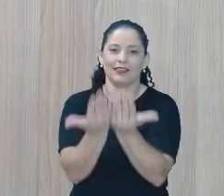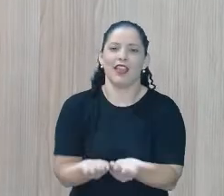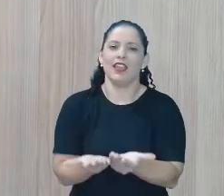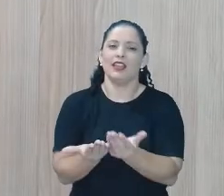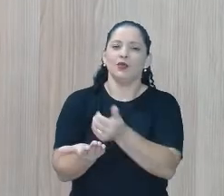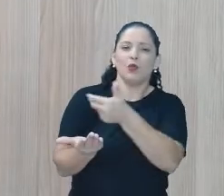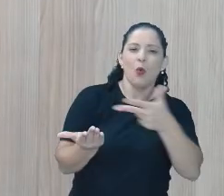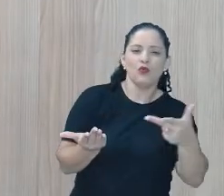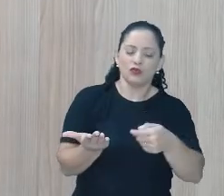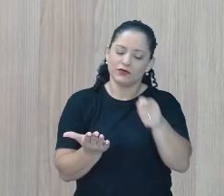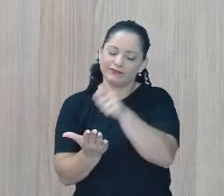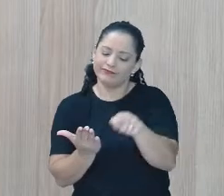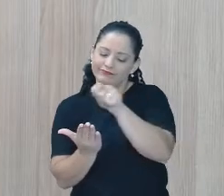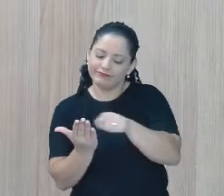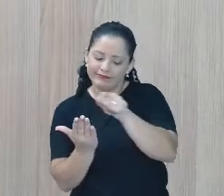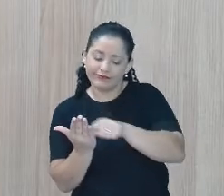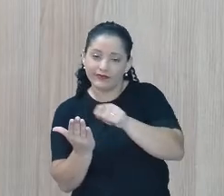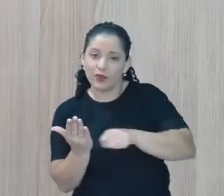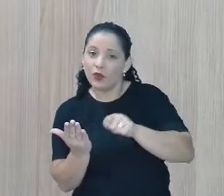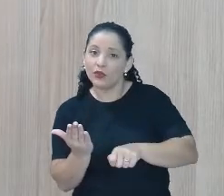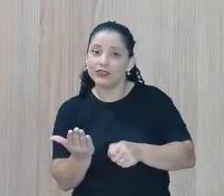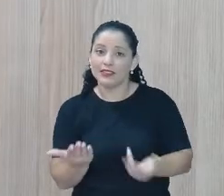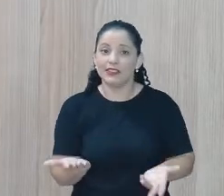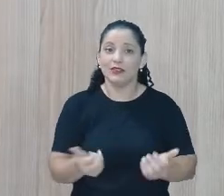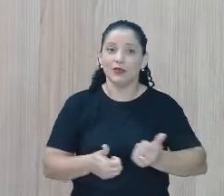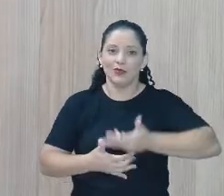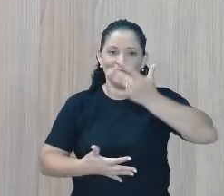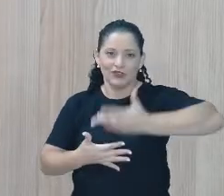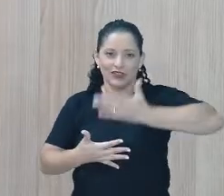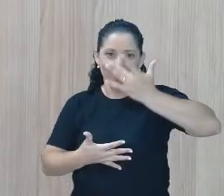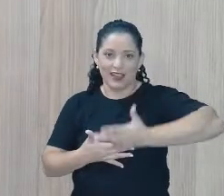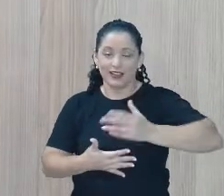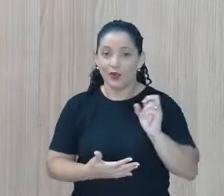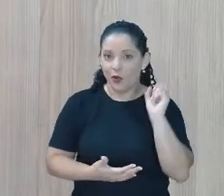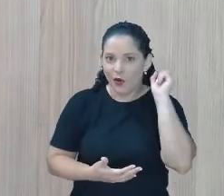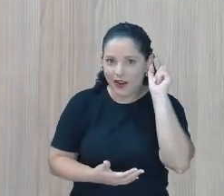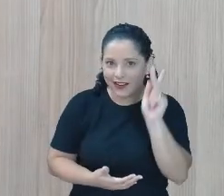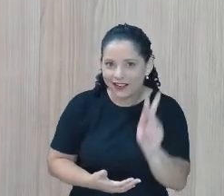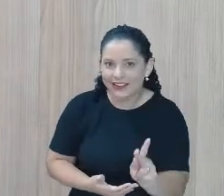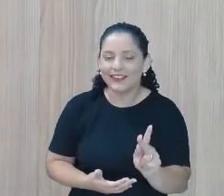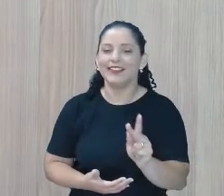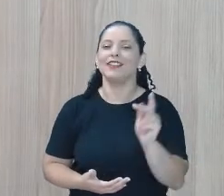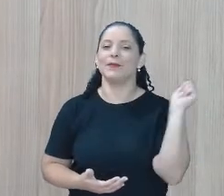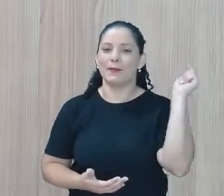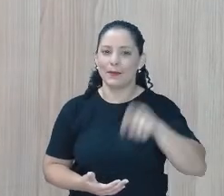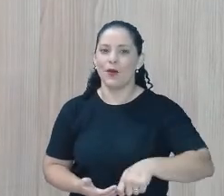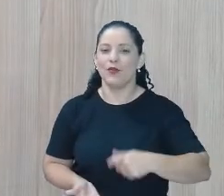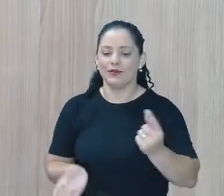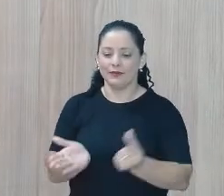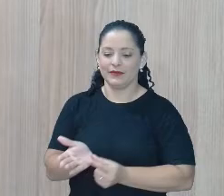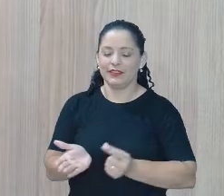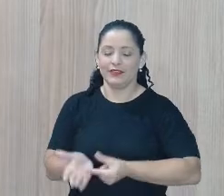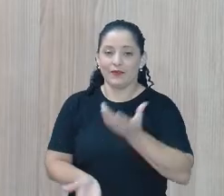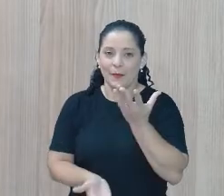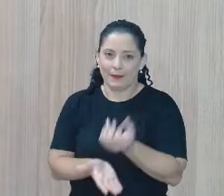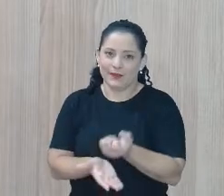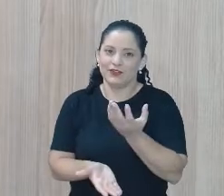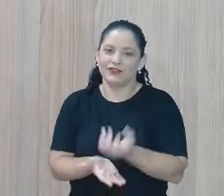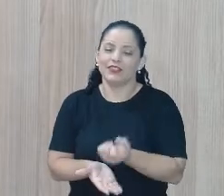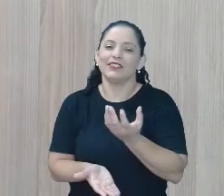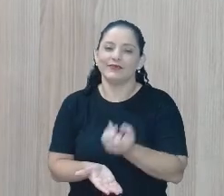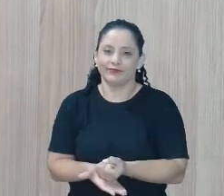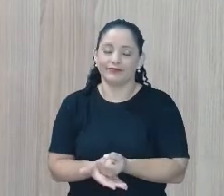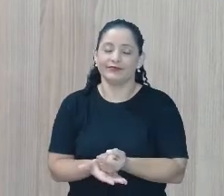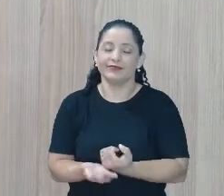caderninhos, anotem. Como o professor disse, nosso chat está funcionando, então vocês têm como baixar o aplicativo no celular de